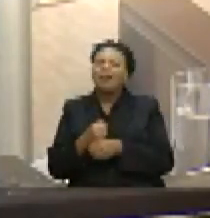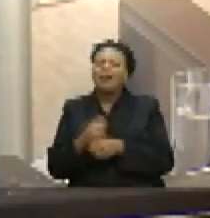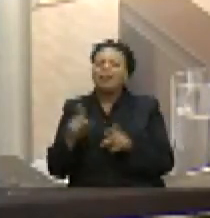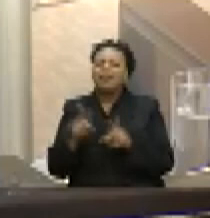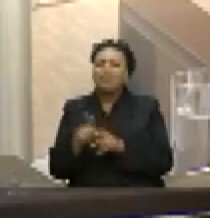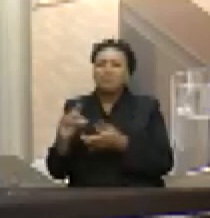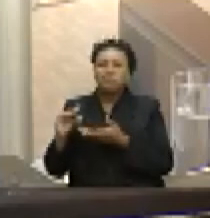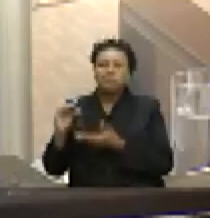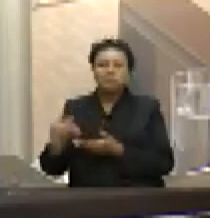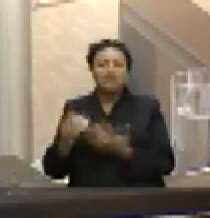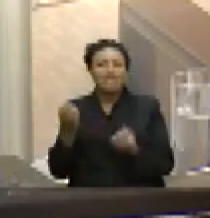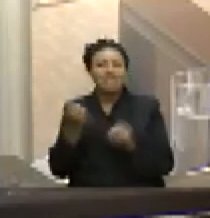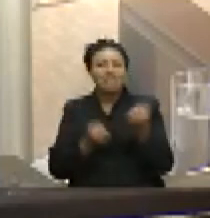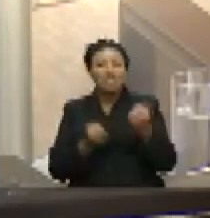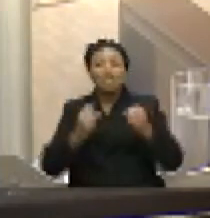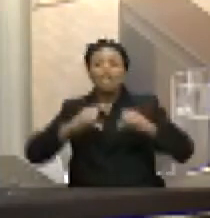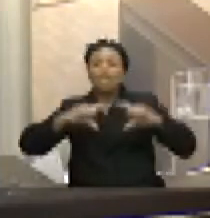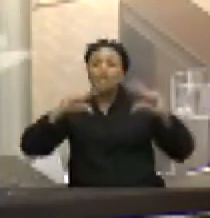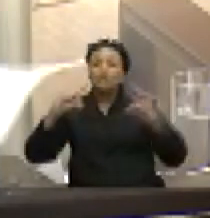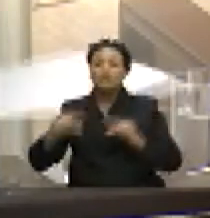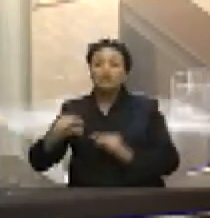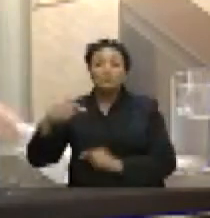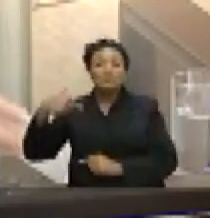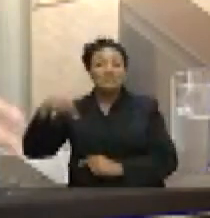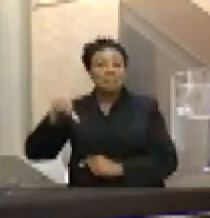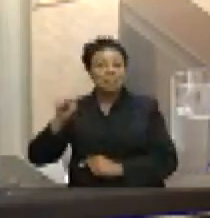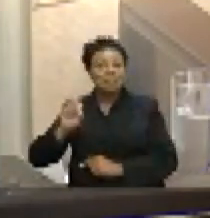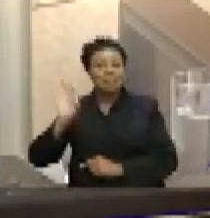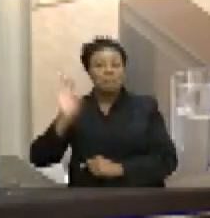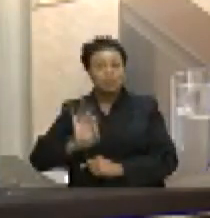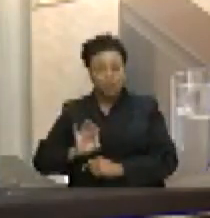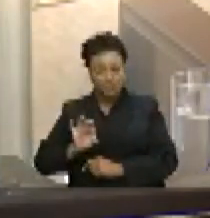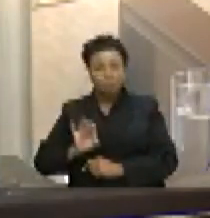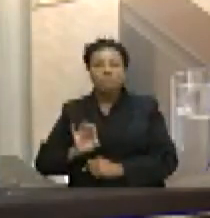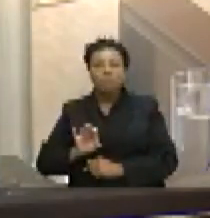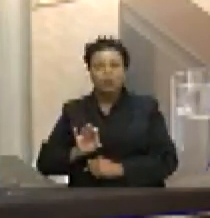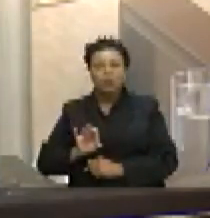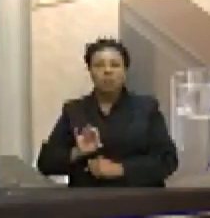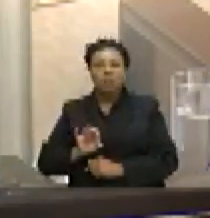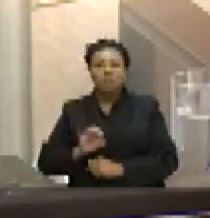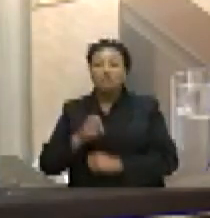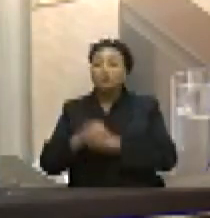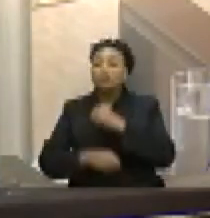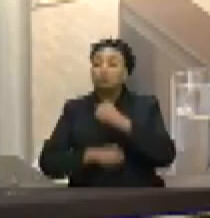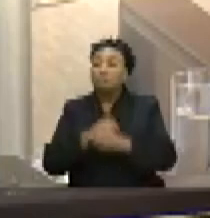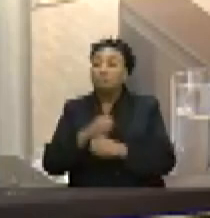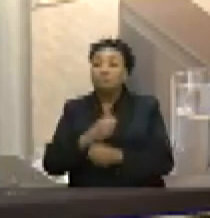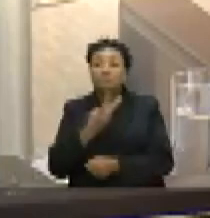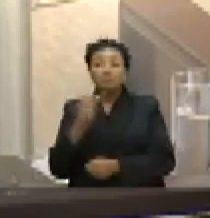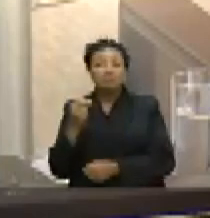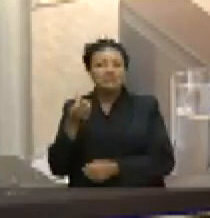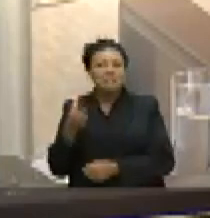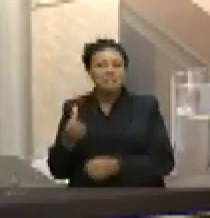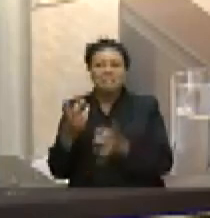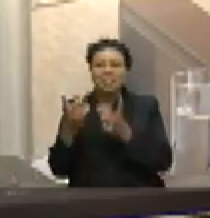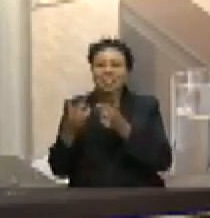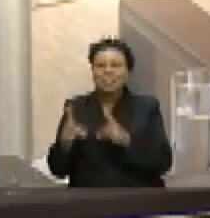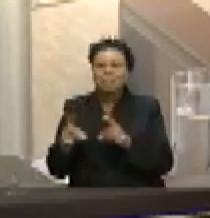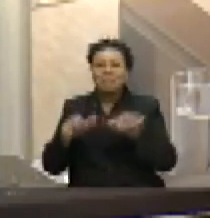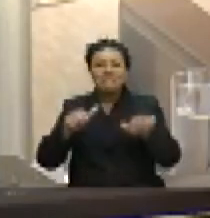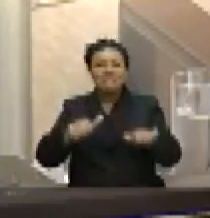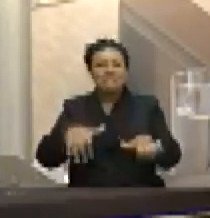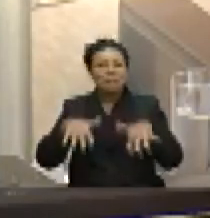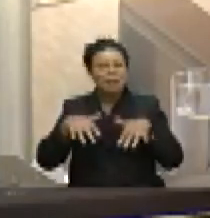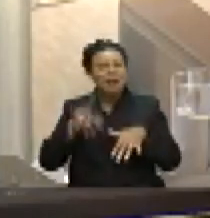veicular foram reduzidas em mais de 70% no mesmo período. Em 2006, as despesas da